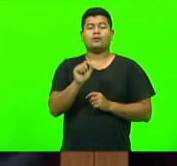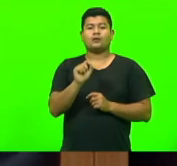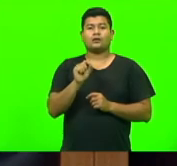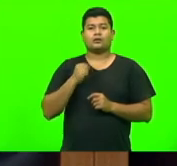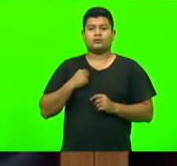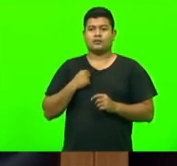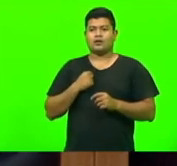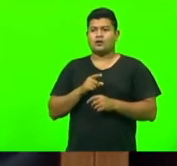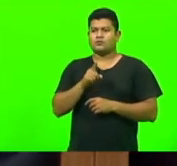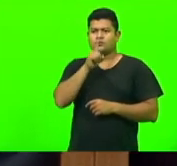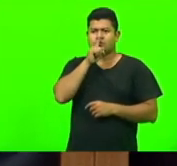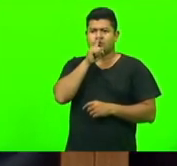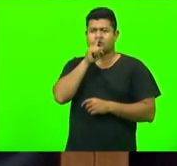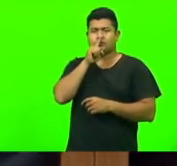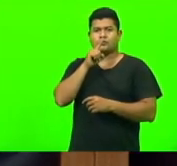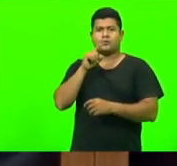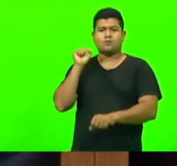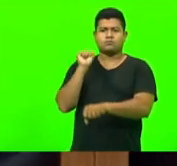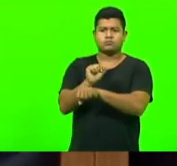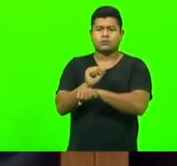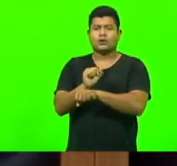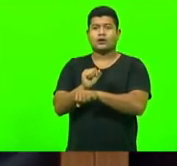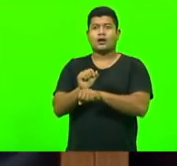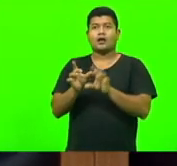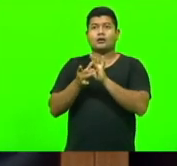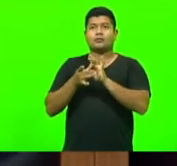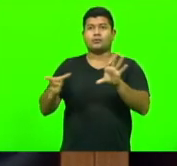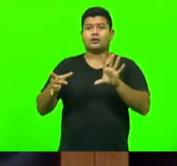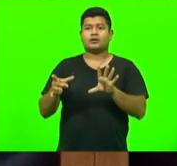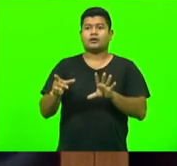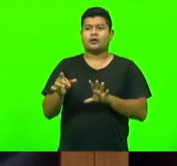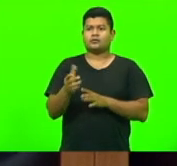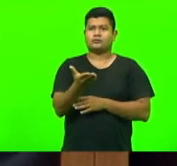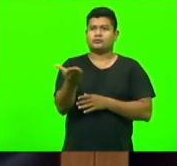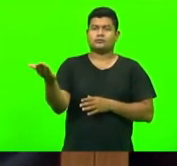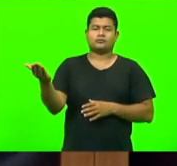ninguém. Eles não querem tomar.